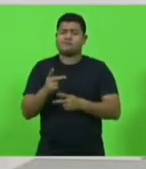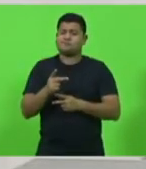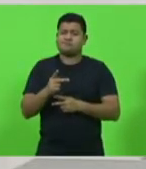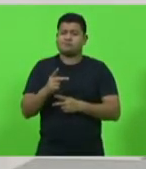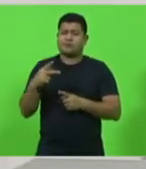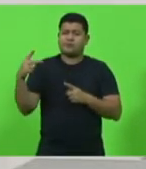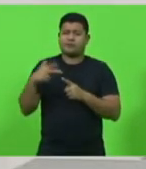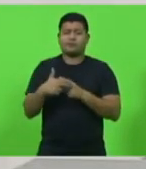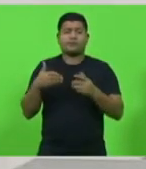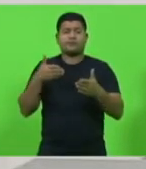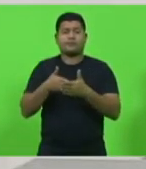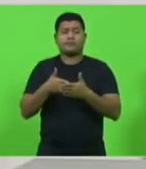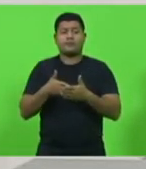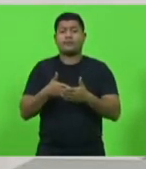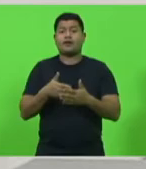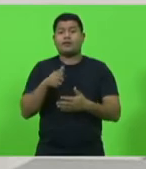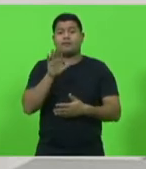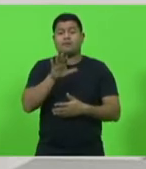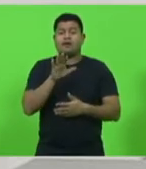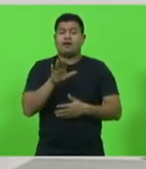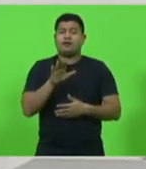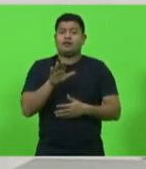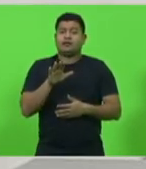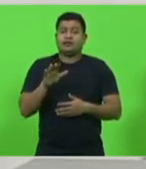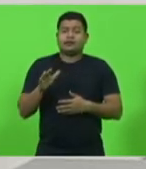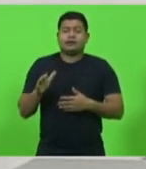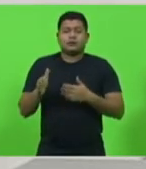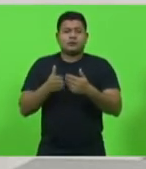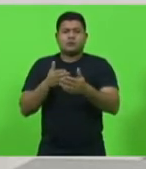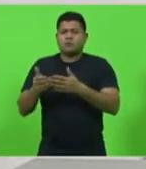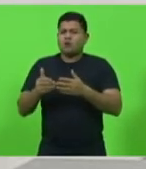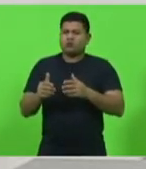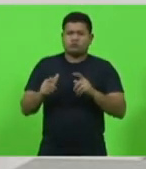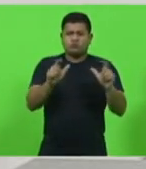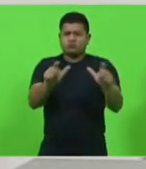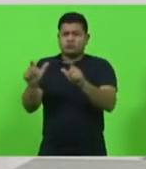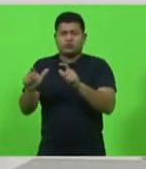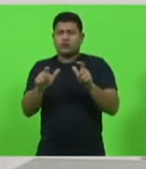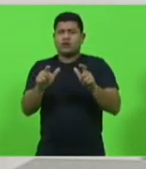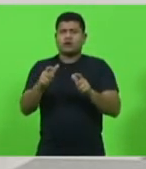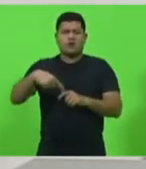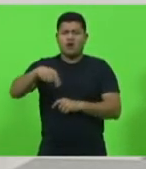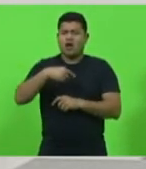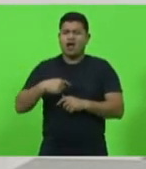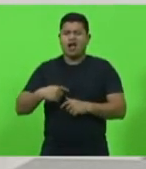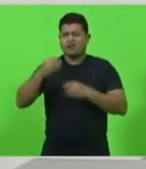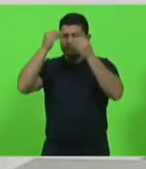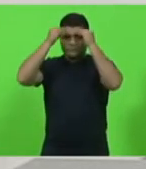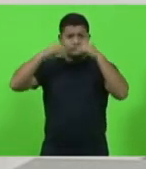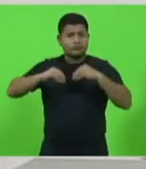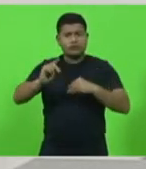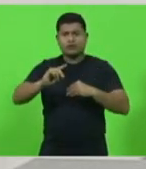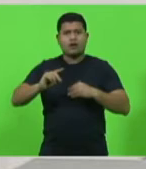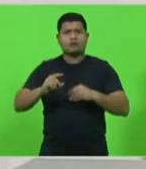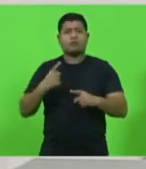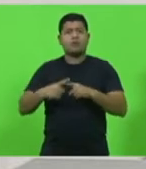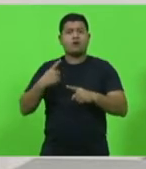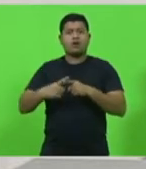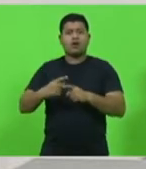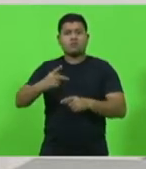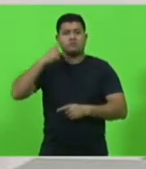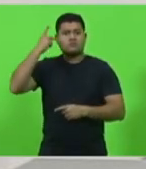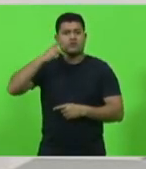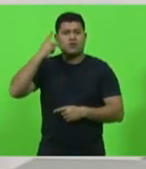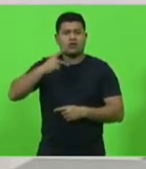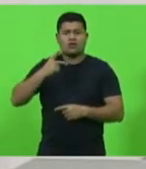nosso trabalho, seja em qual lugar que for, não vai parar. Porque mulher politizada é mulher